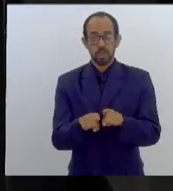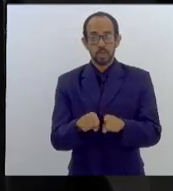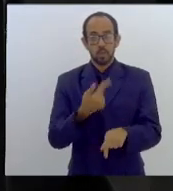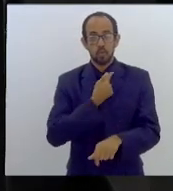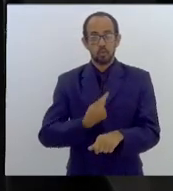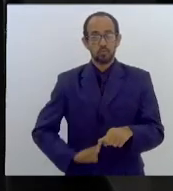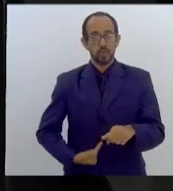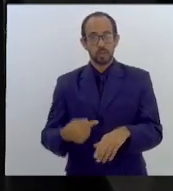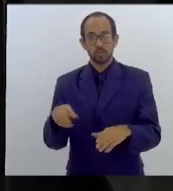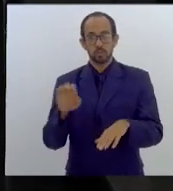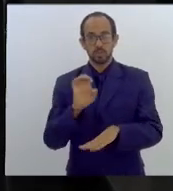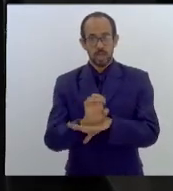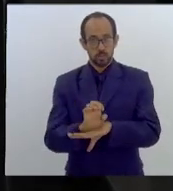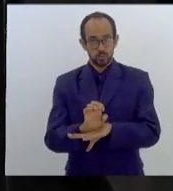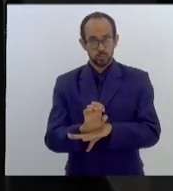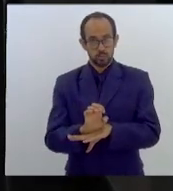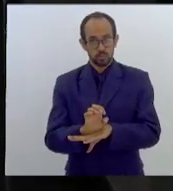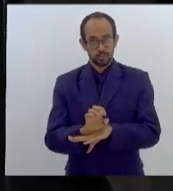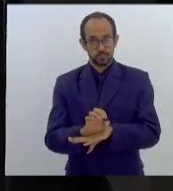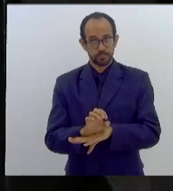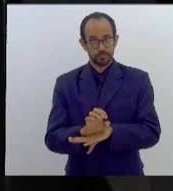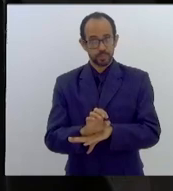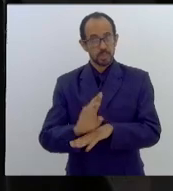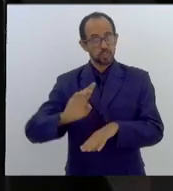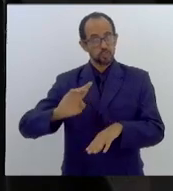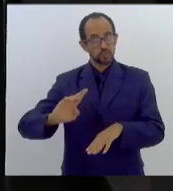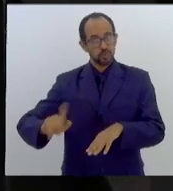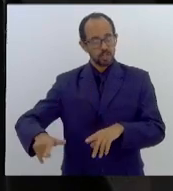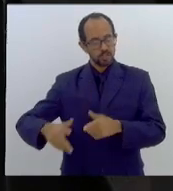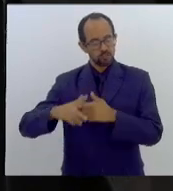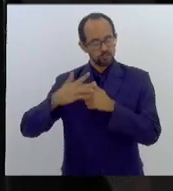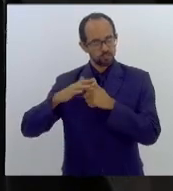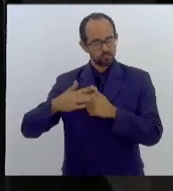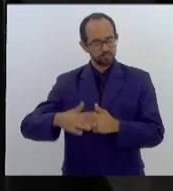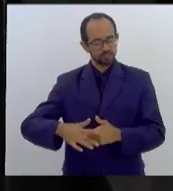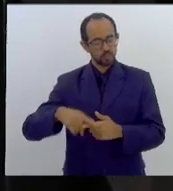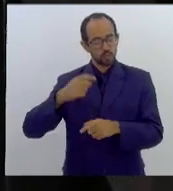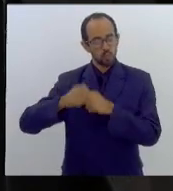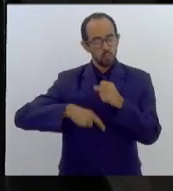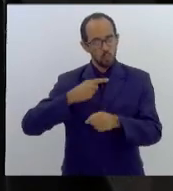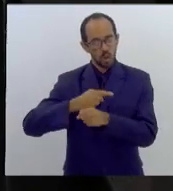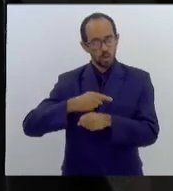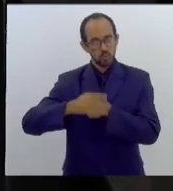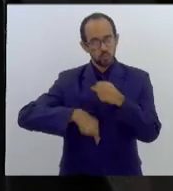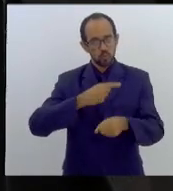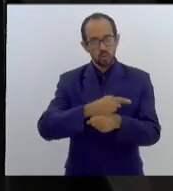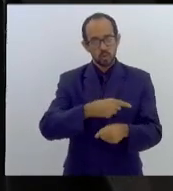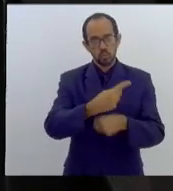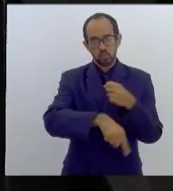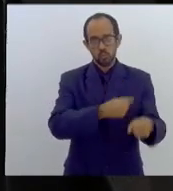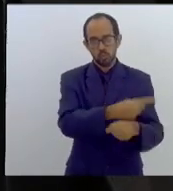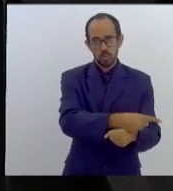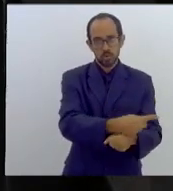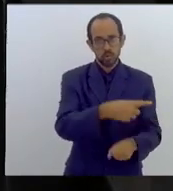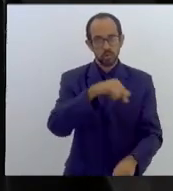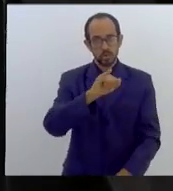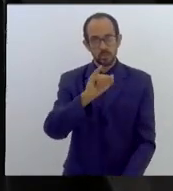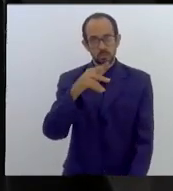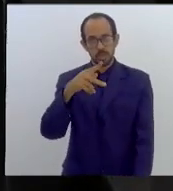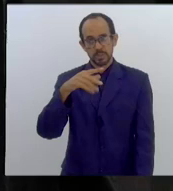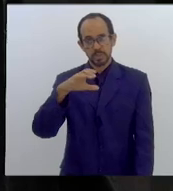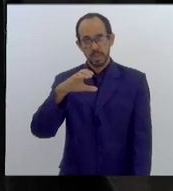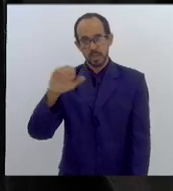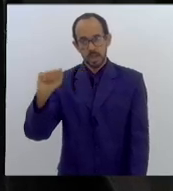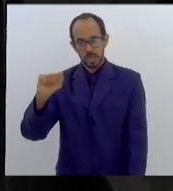do Estado. Uma coisa é a reposição anual das perdas inflacionárias pelo IPCA, como manda essa lei. Aliás,